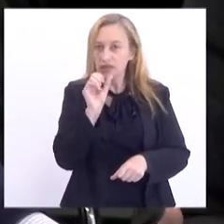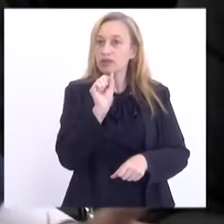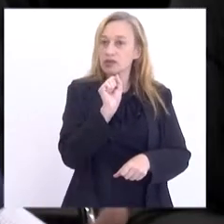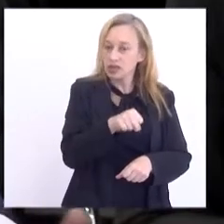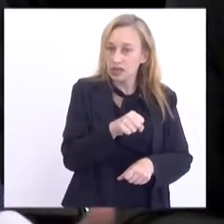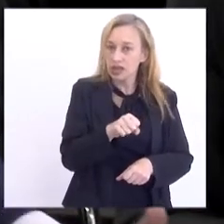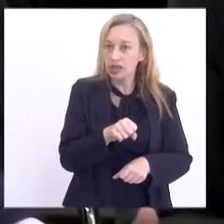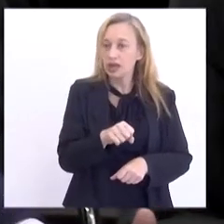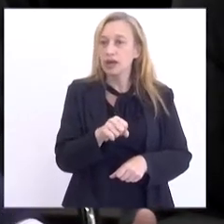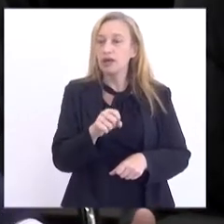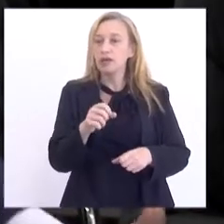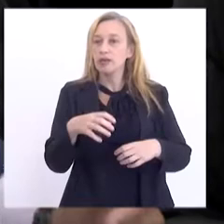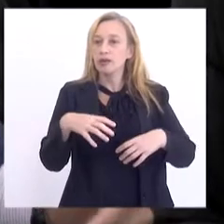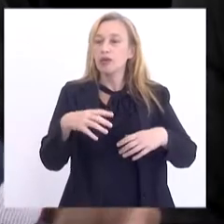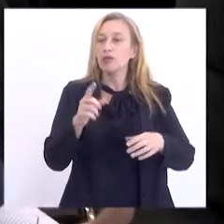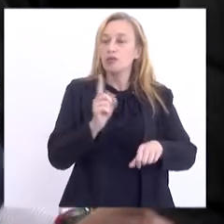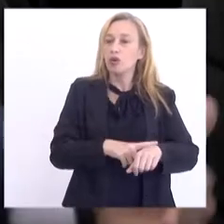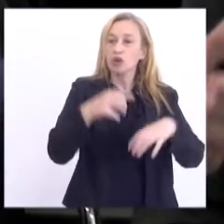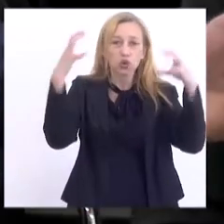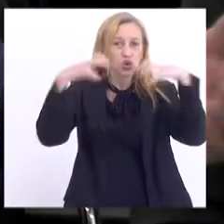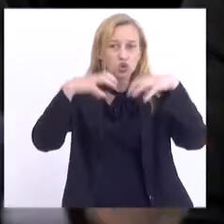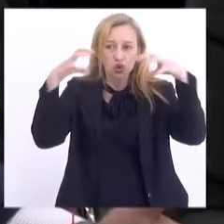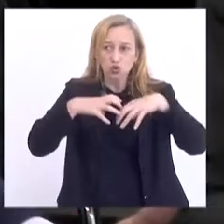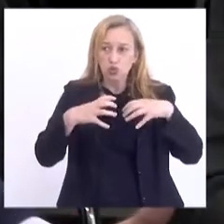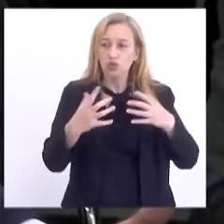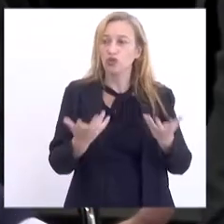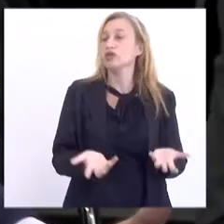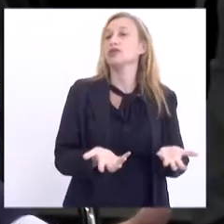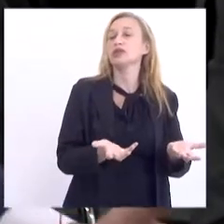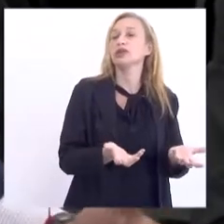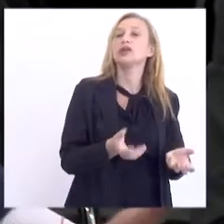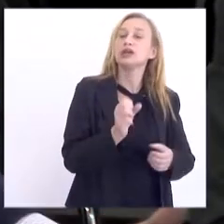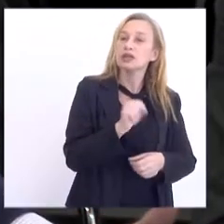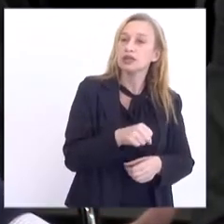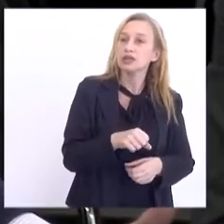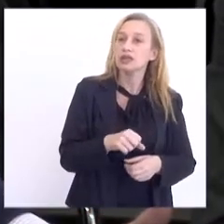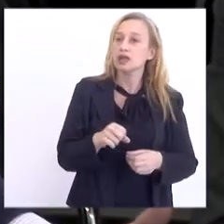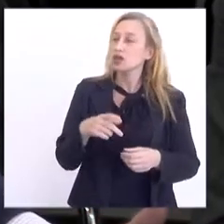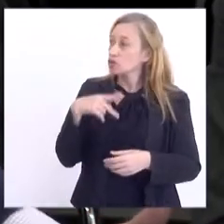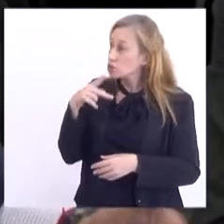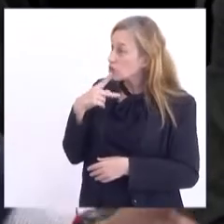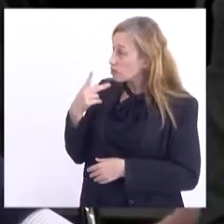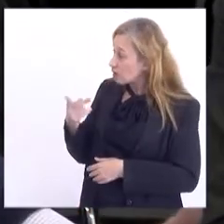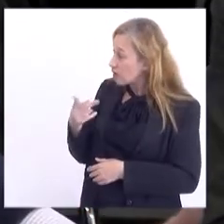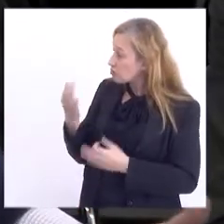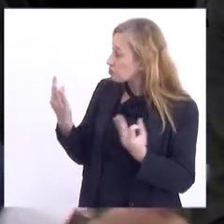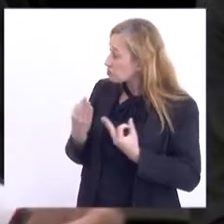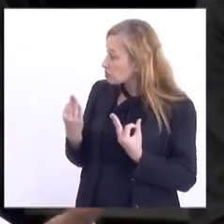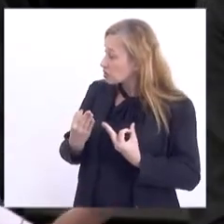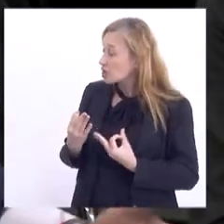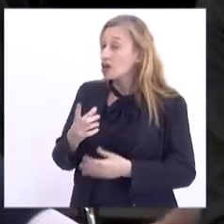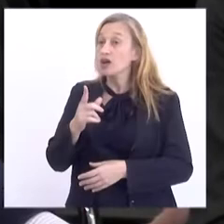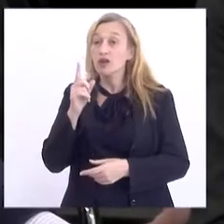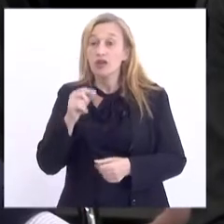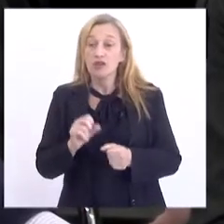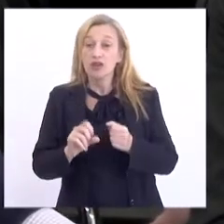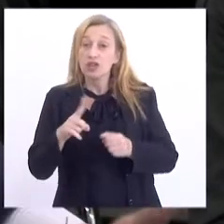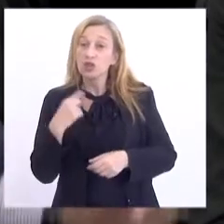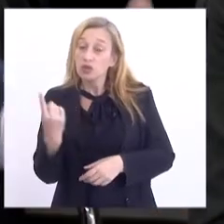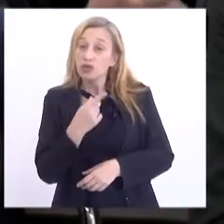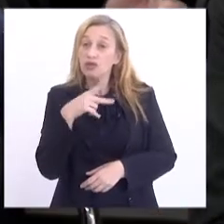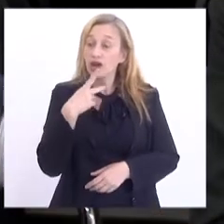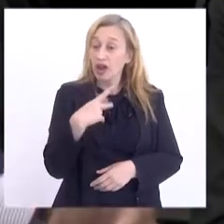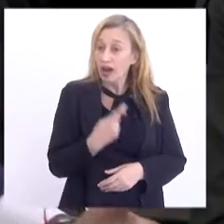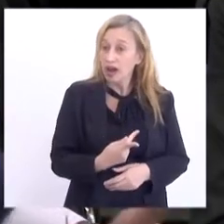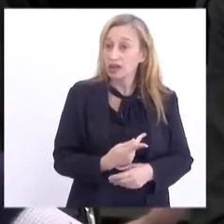e eu só precisa tá na conta que a sua iniciativa foi excepcional que ela fez com que nós reagimos